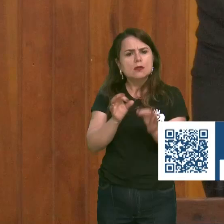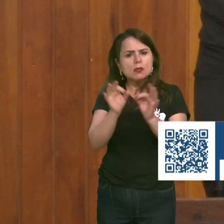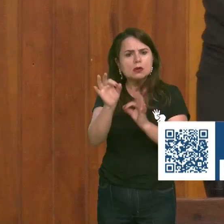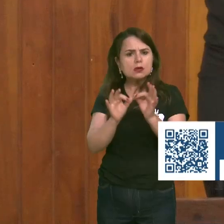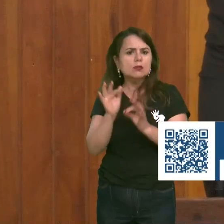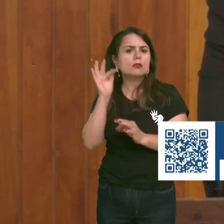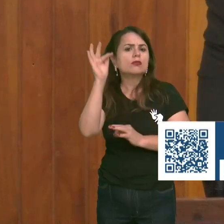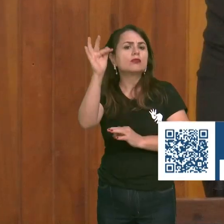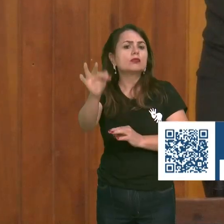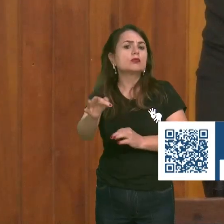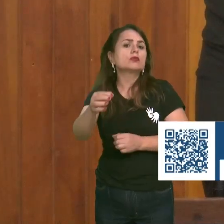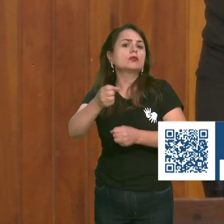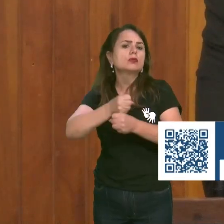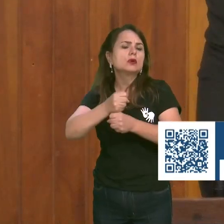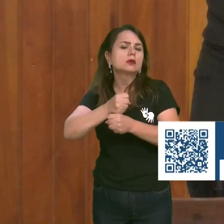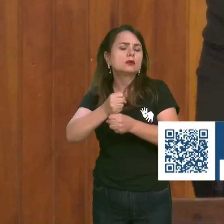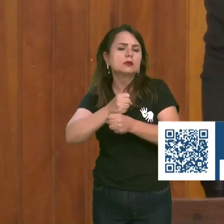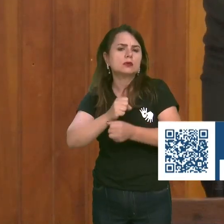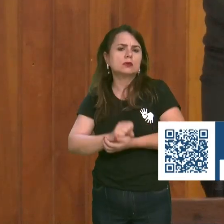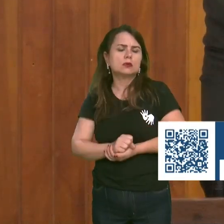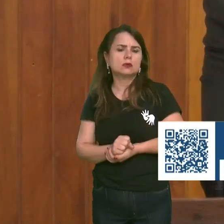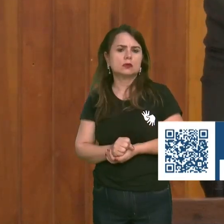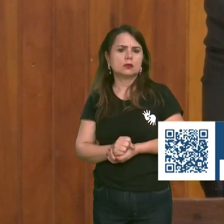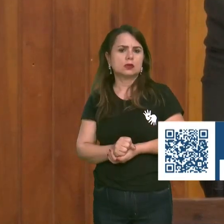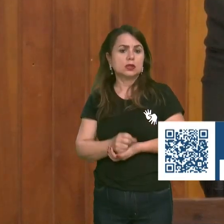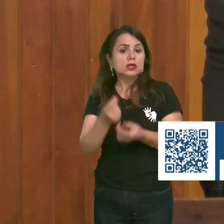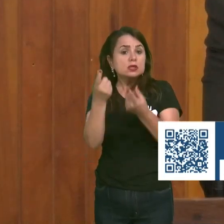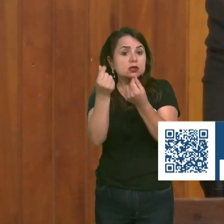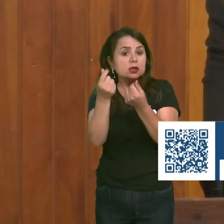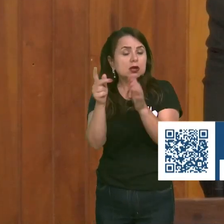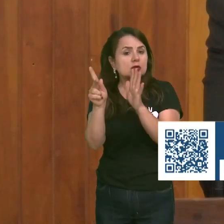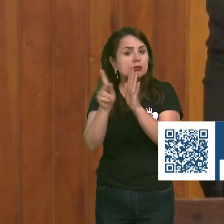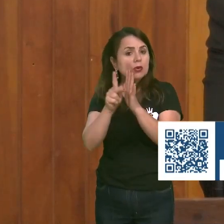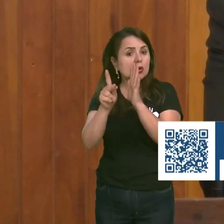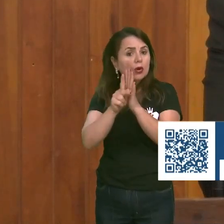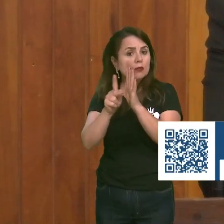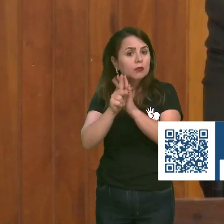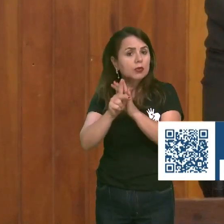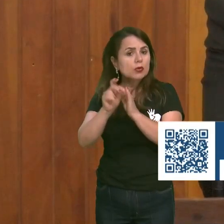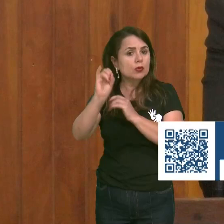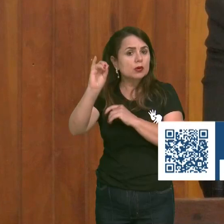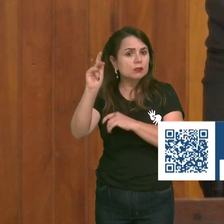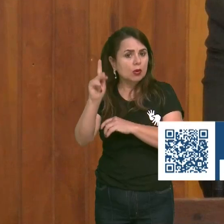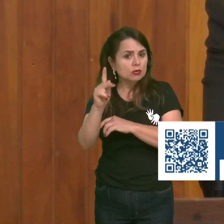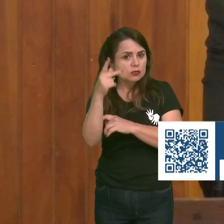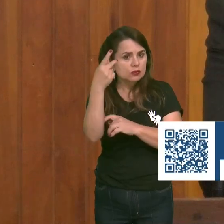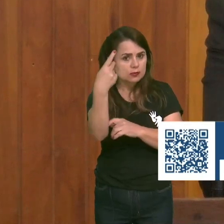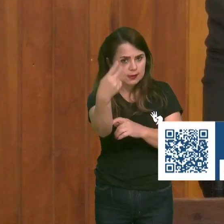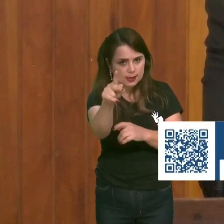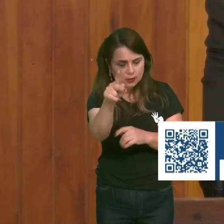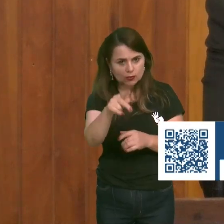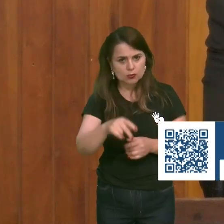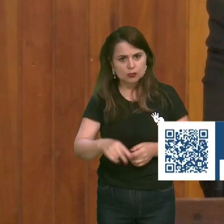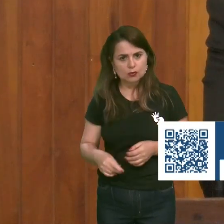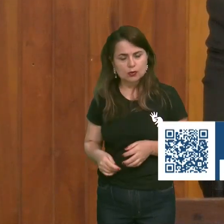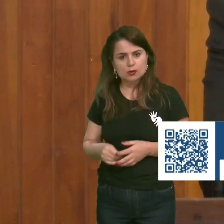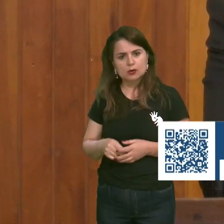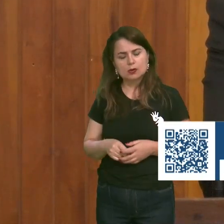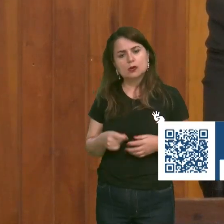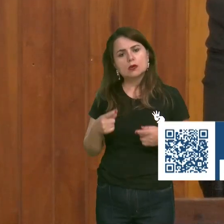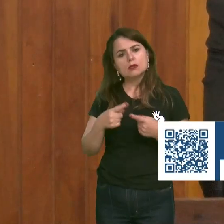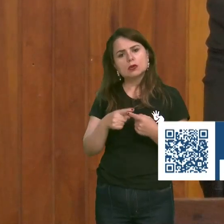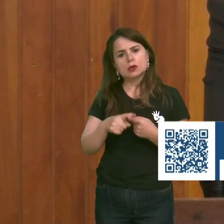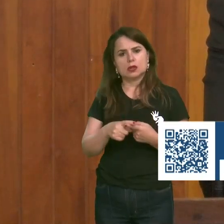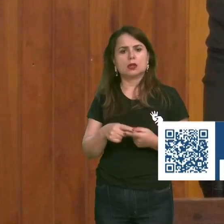o ano que vem é dinheiro de imposto dinheiro dos seus impostos e a gente vê